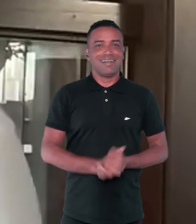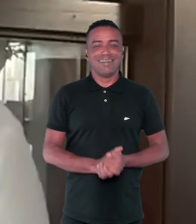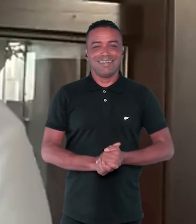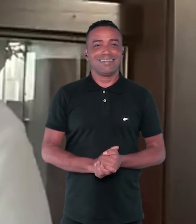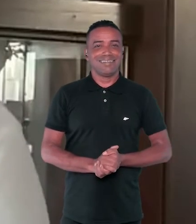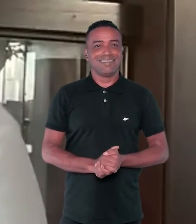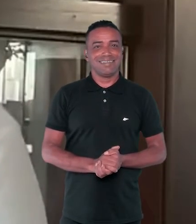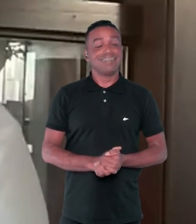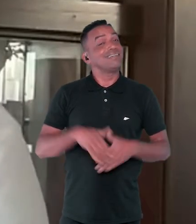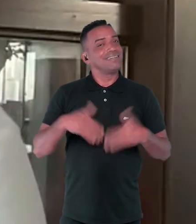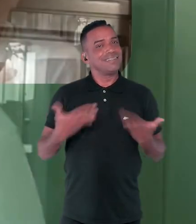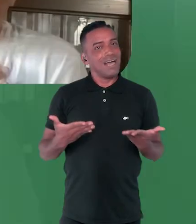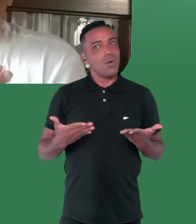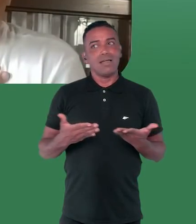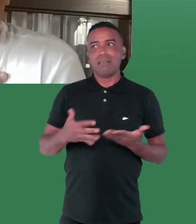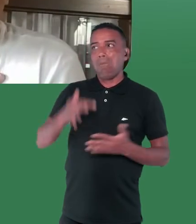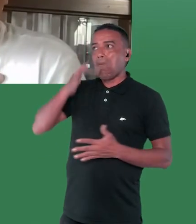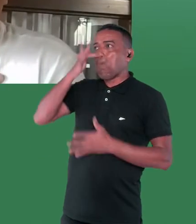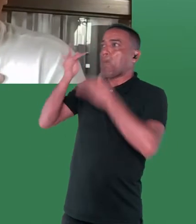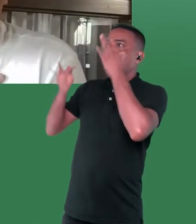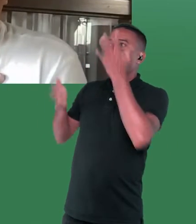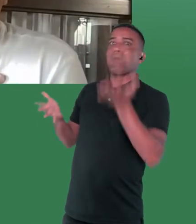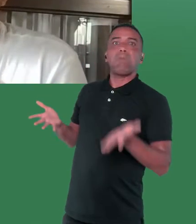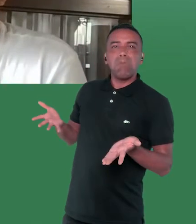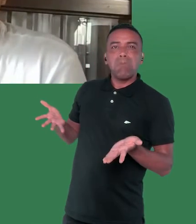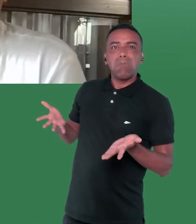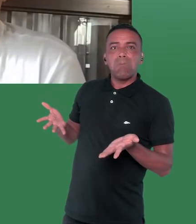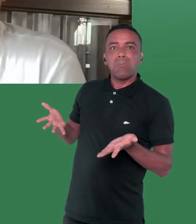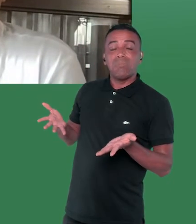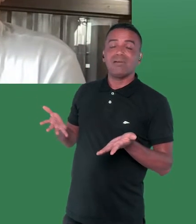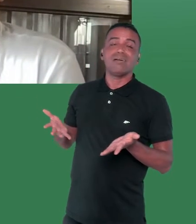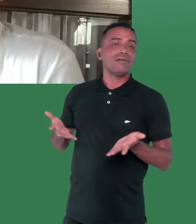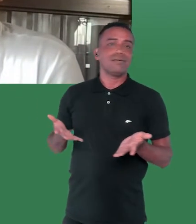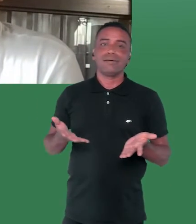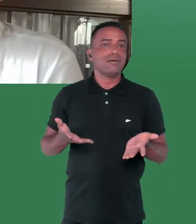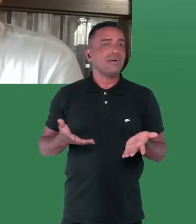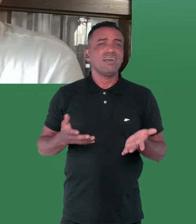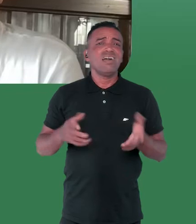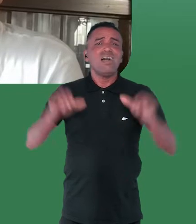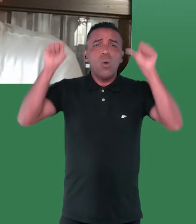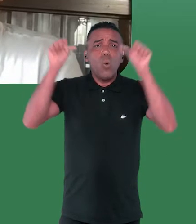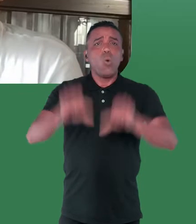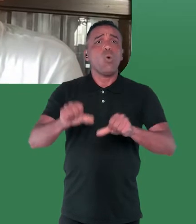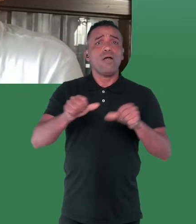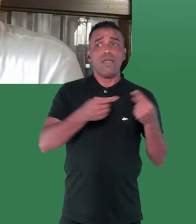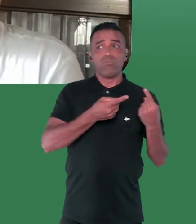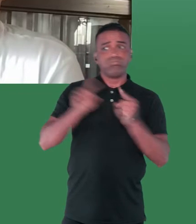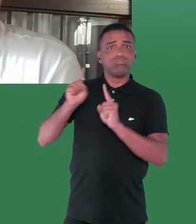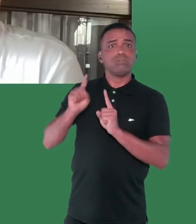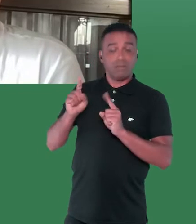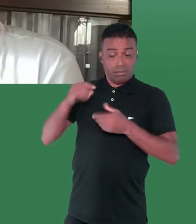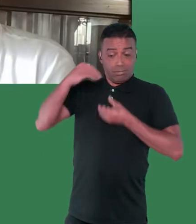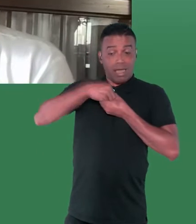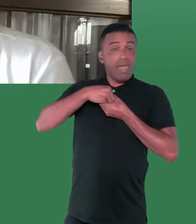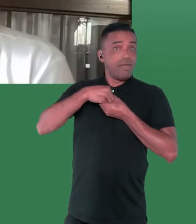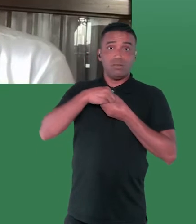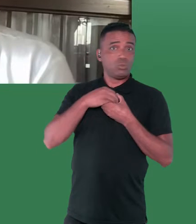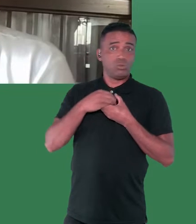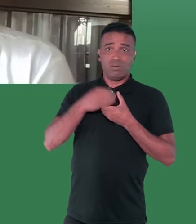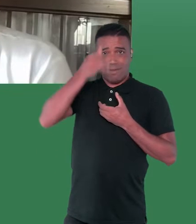Então, essa arrogância mata. Eu combato isso dentro de mim o tempo